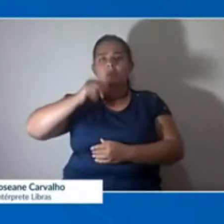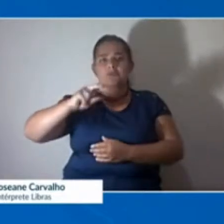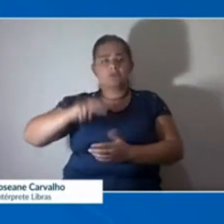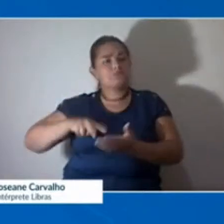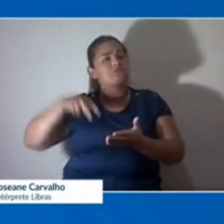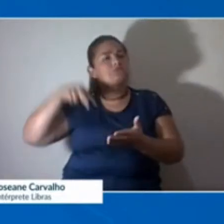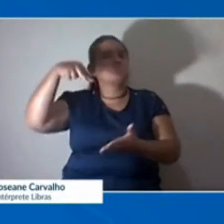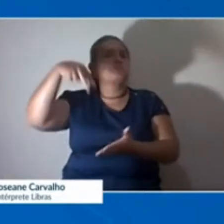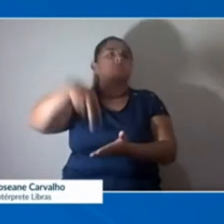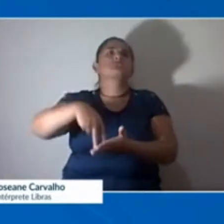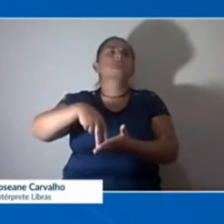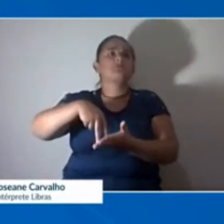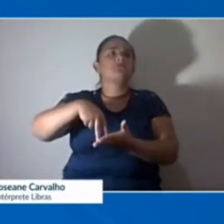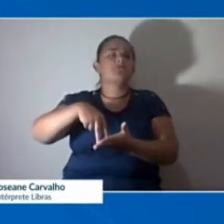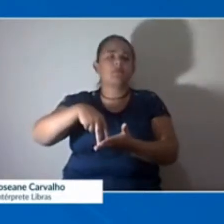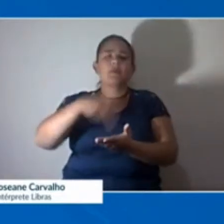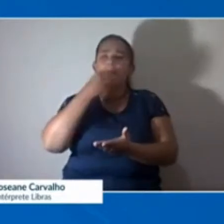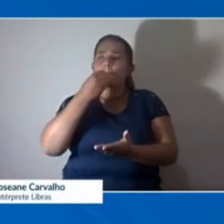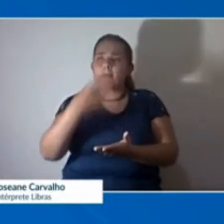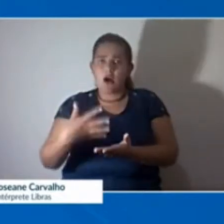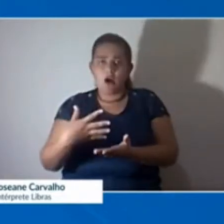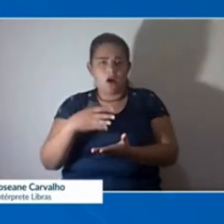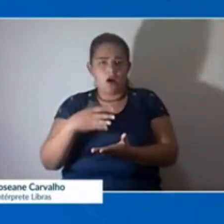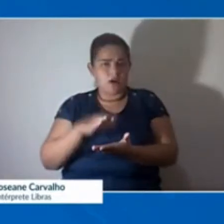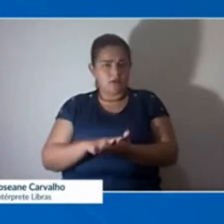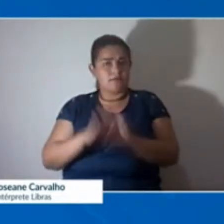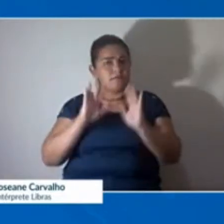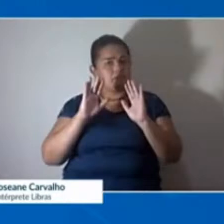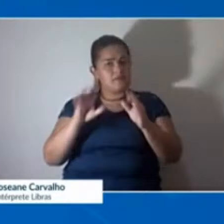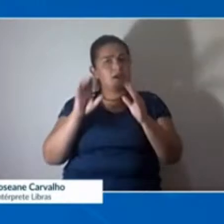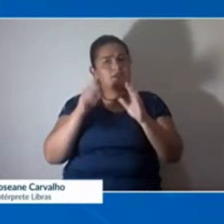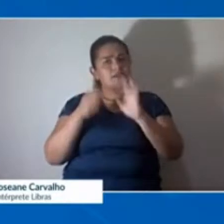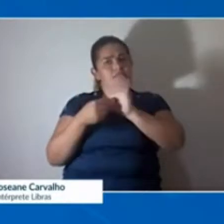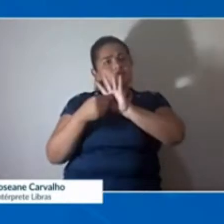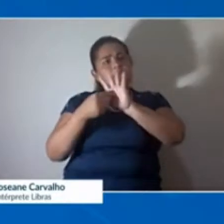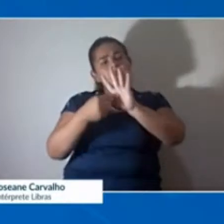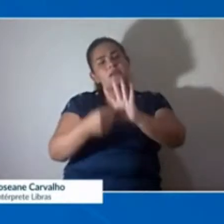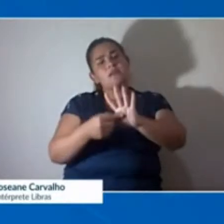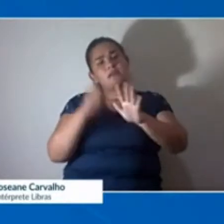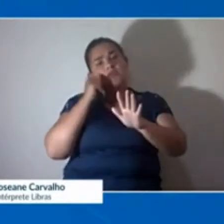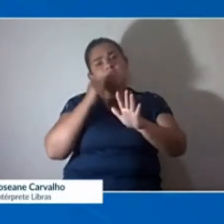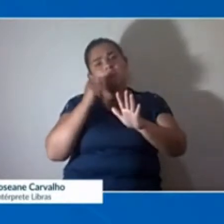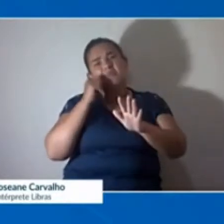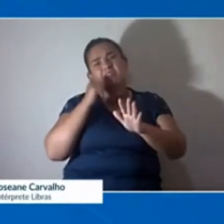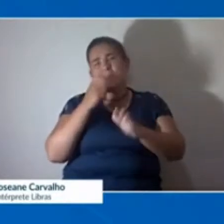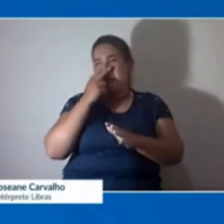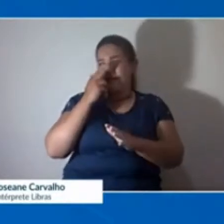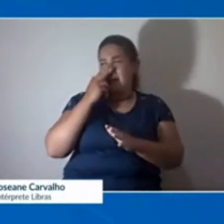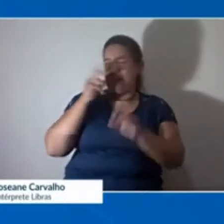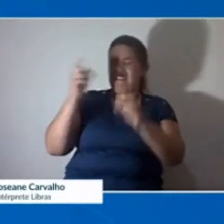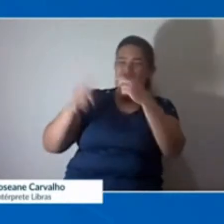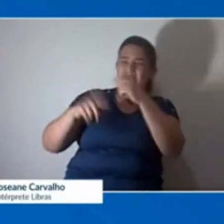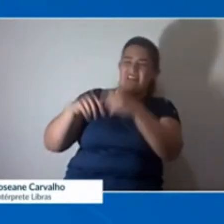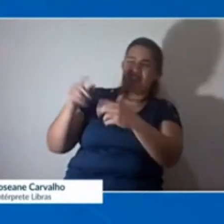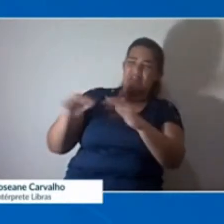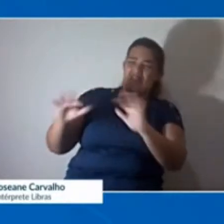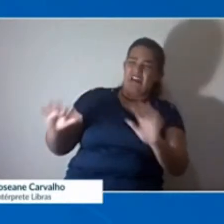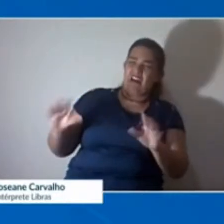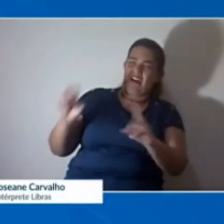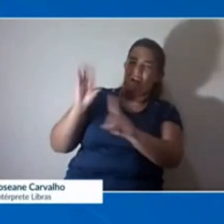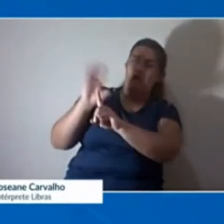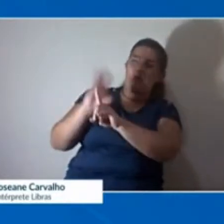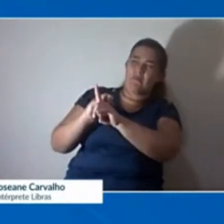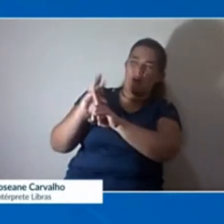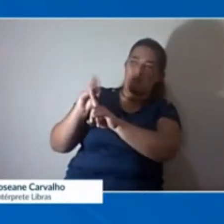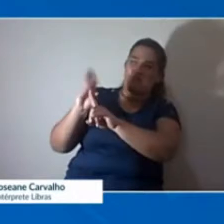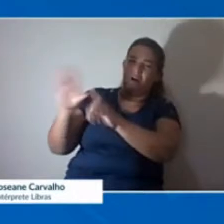diz coisas boas, mas que objetivo. Que traz a mulher como um objeto, né? Como uma coisa que está ali para complementar a figura masculina.